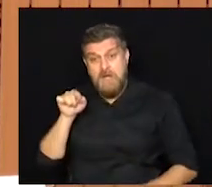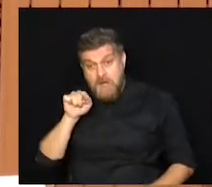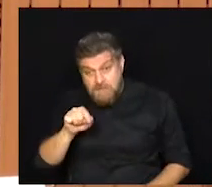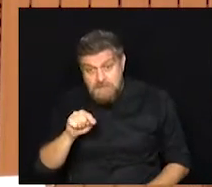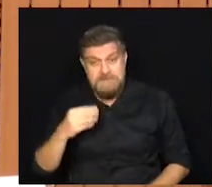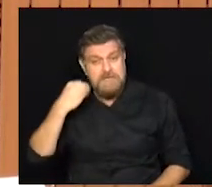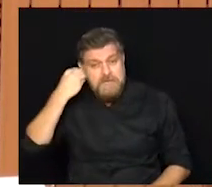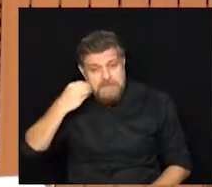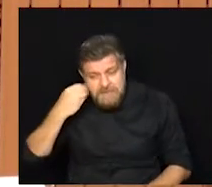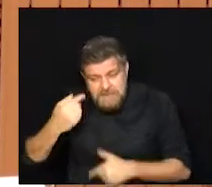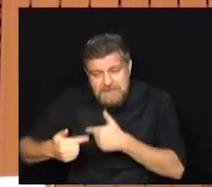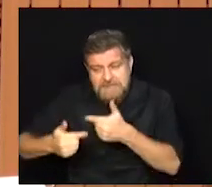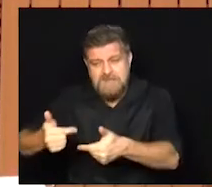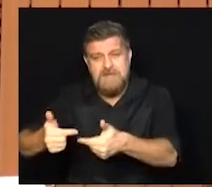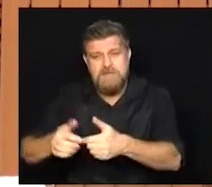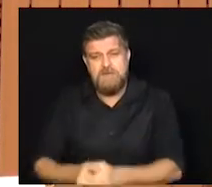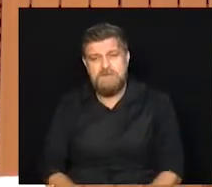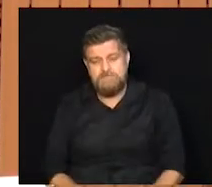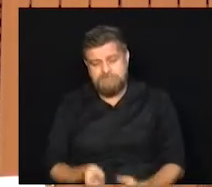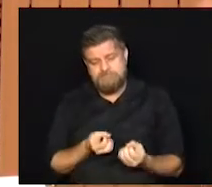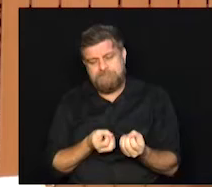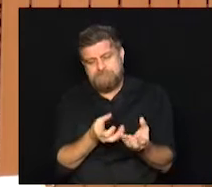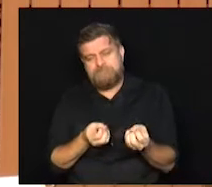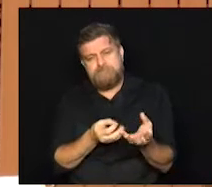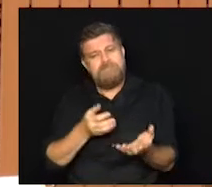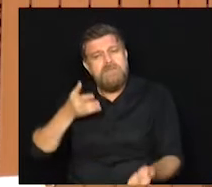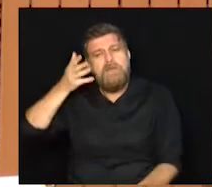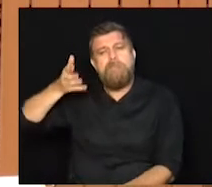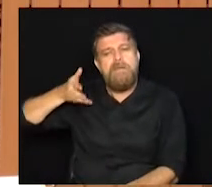disso, eu gostaria que você desse uma explanada para a gente aí.